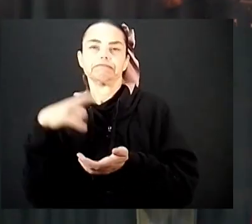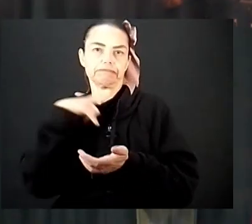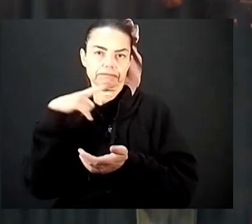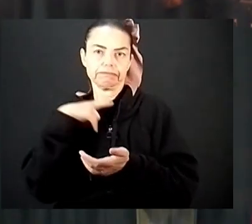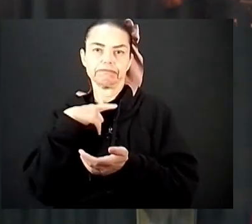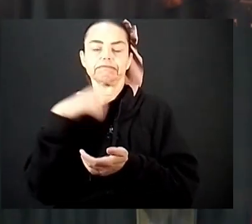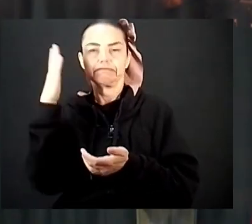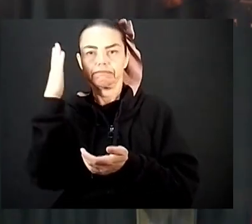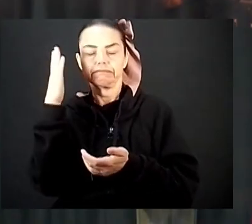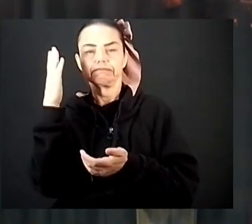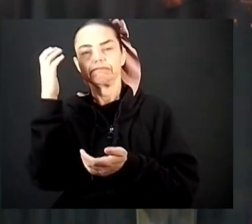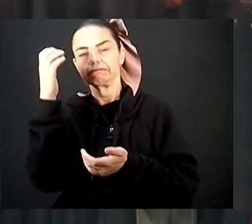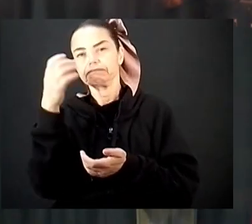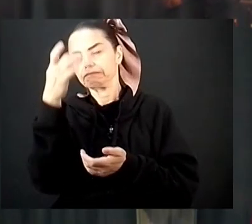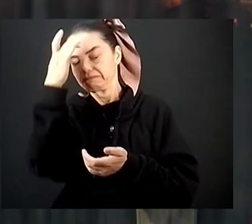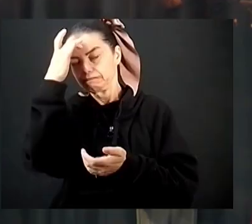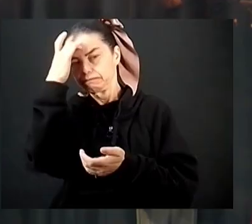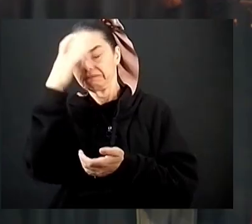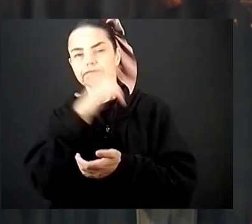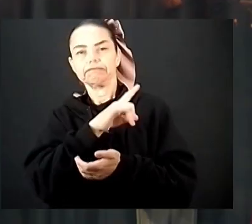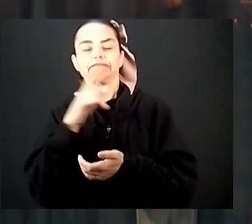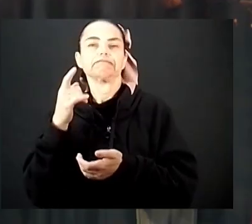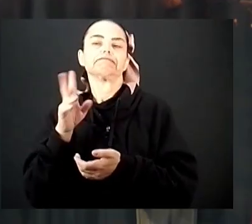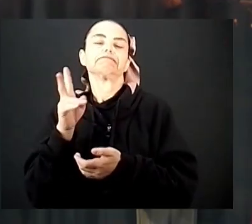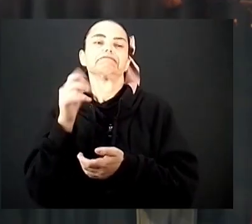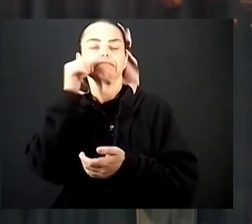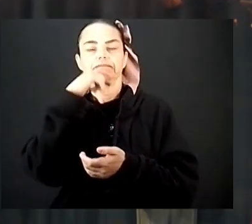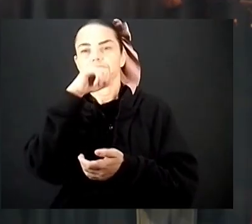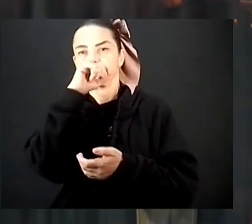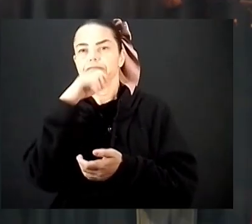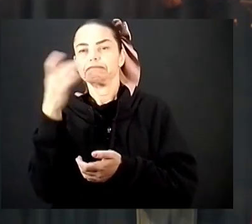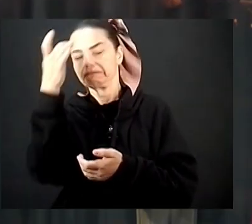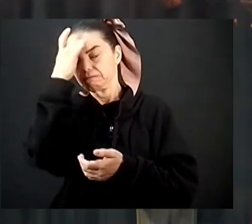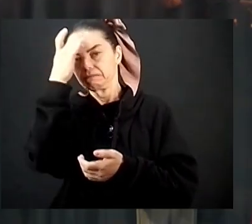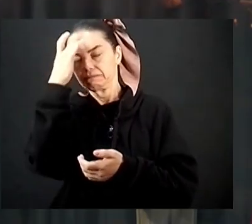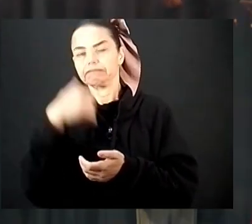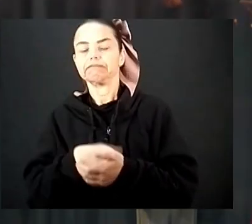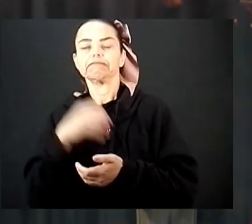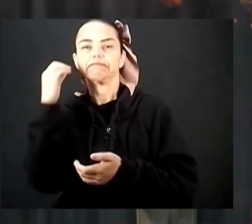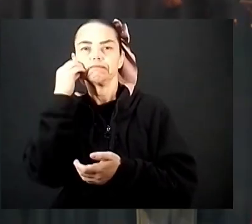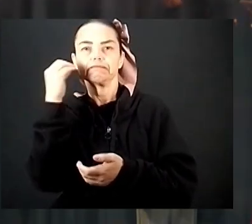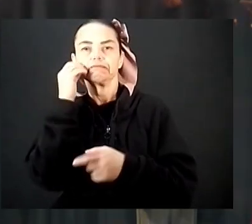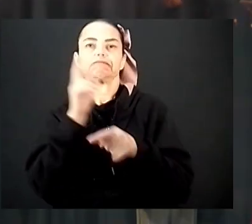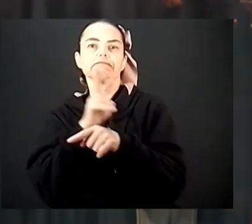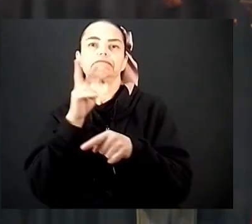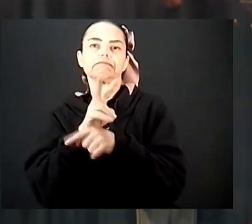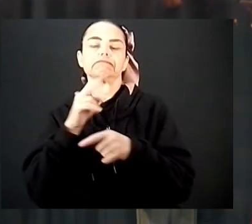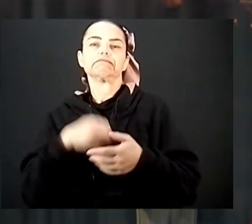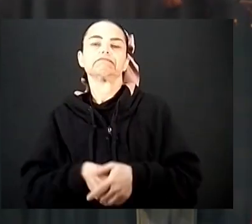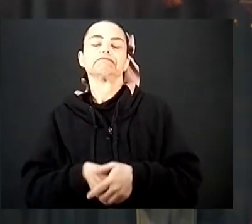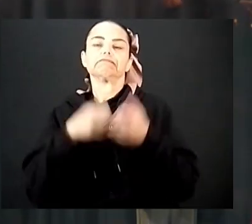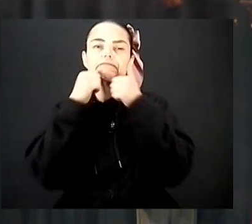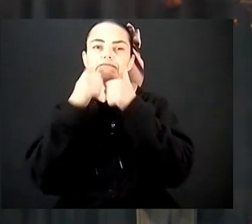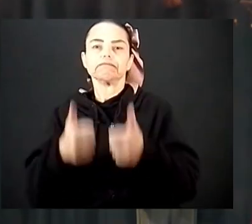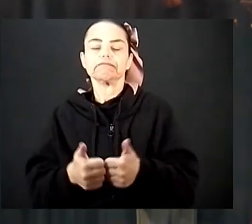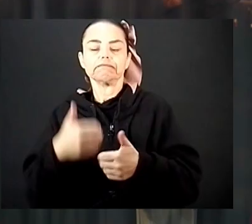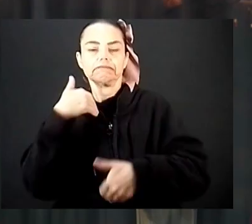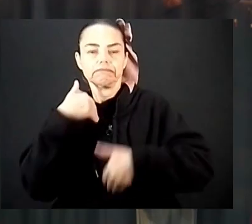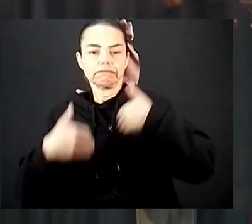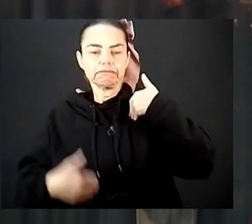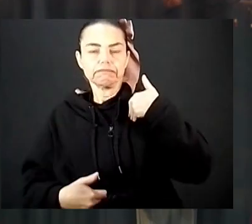consciência, né? Então, não sendo essa mãe que teria consciência, é tentar se preservar no sentido, tá tudo bem com o meu corpo, com a